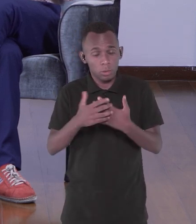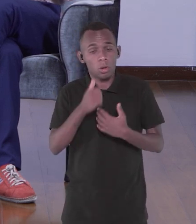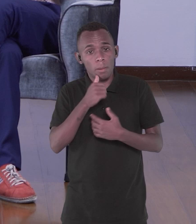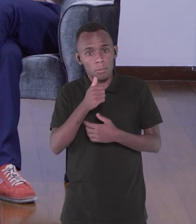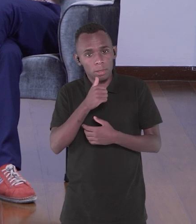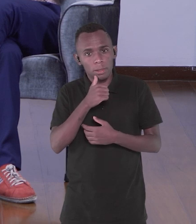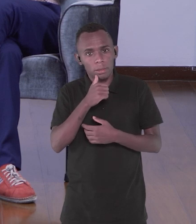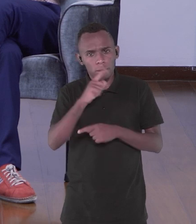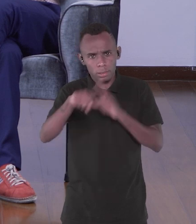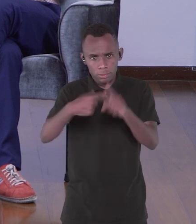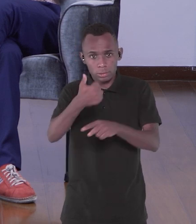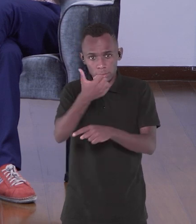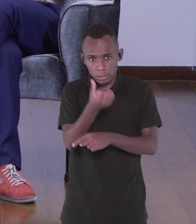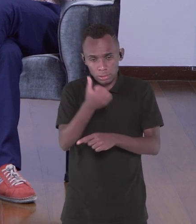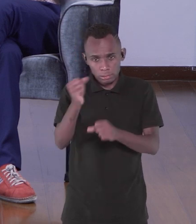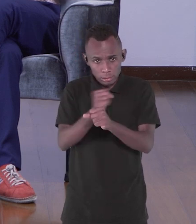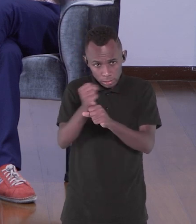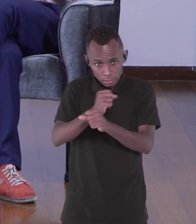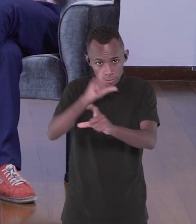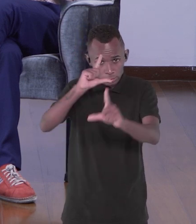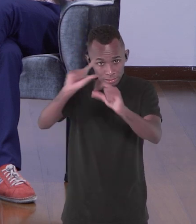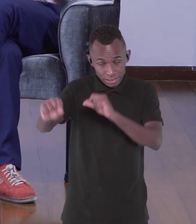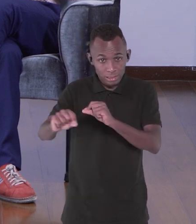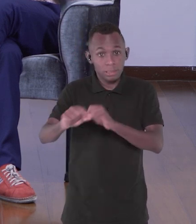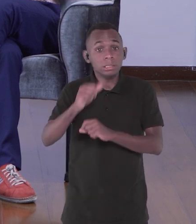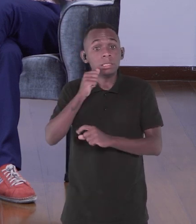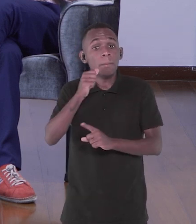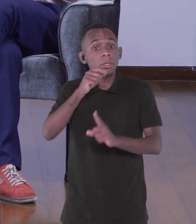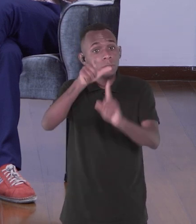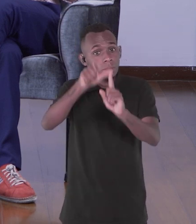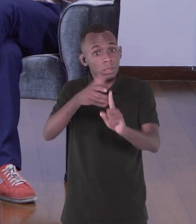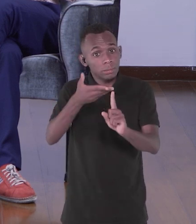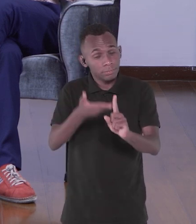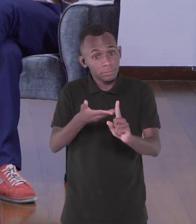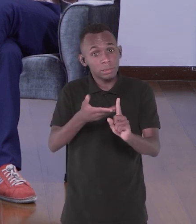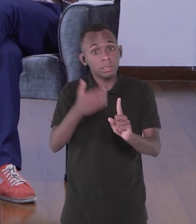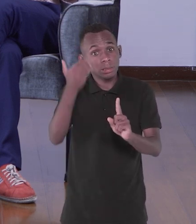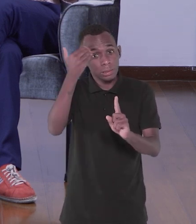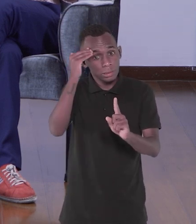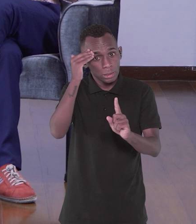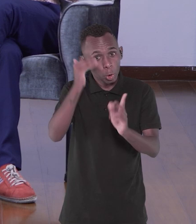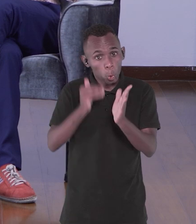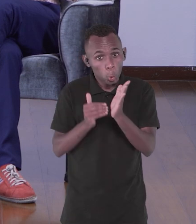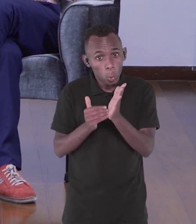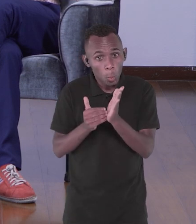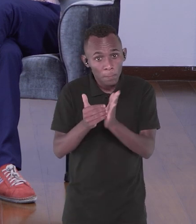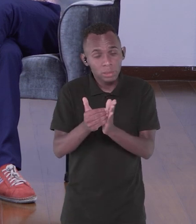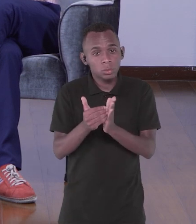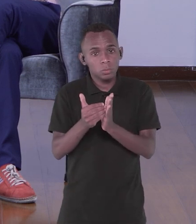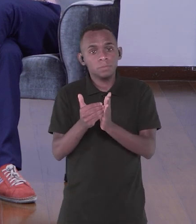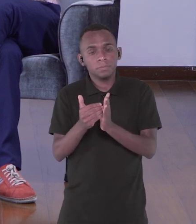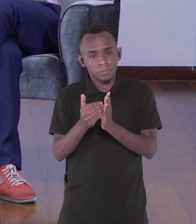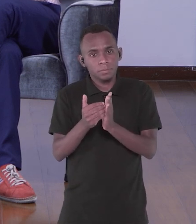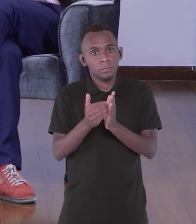sai. A Merkel foi a pessoa que entendeu, logo de cara, isso há 16